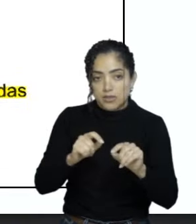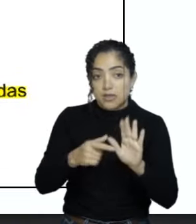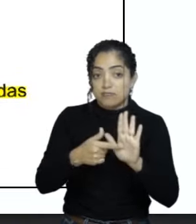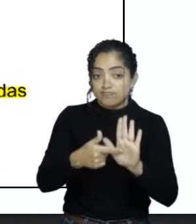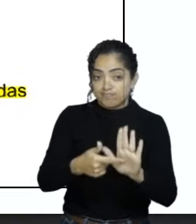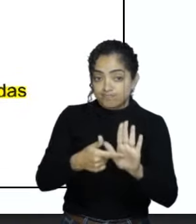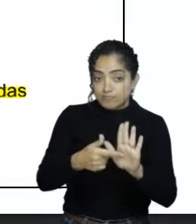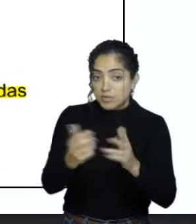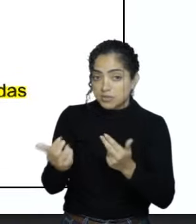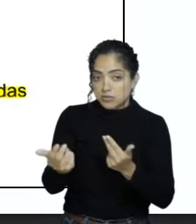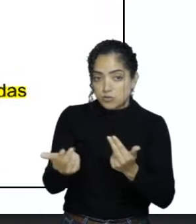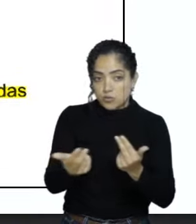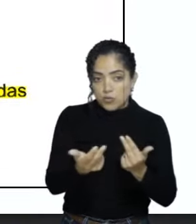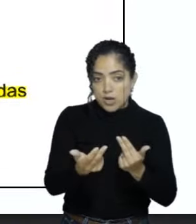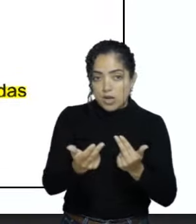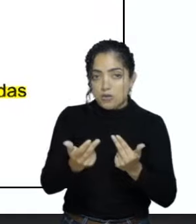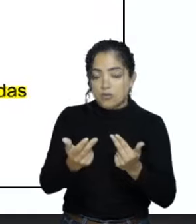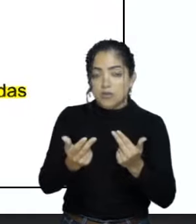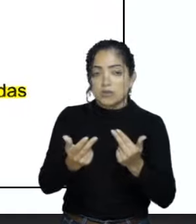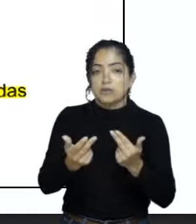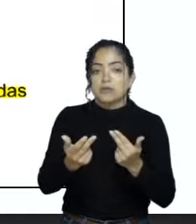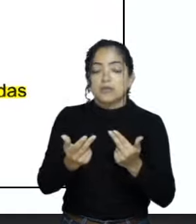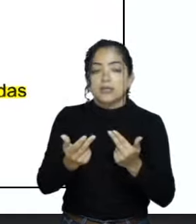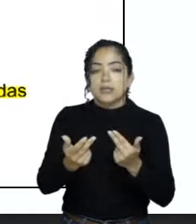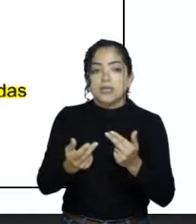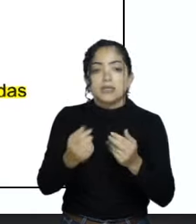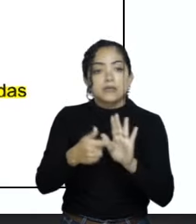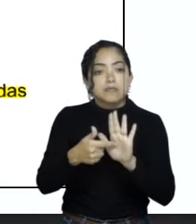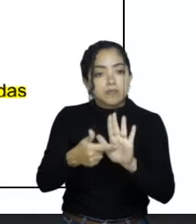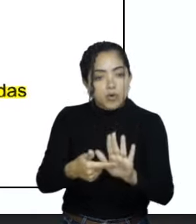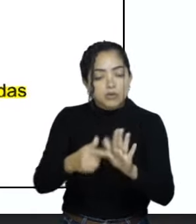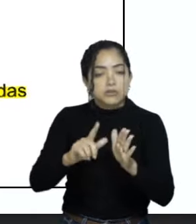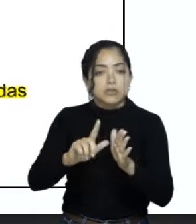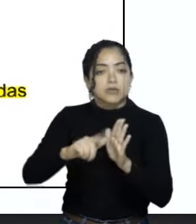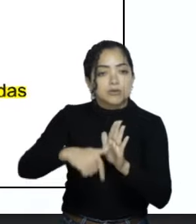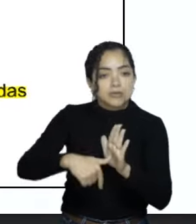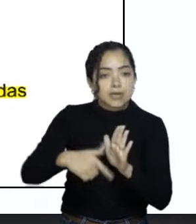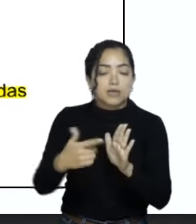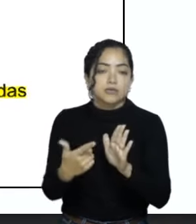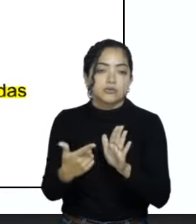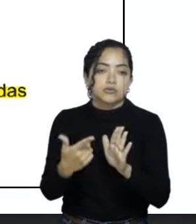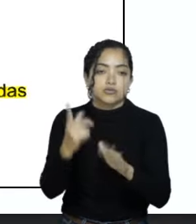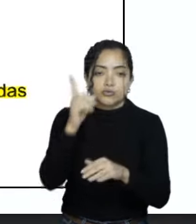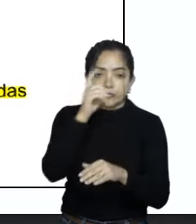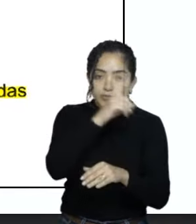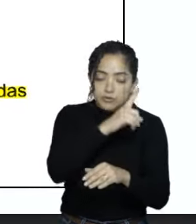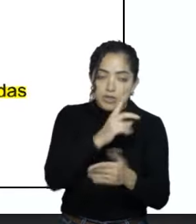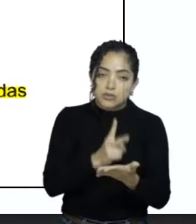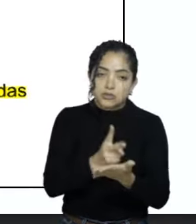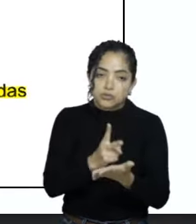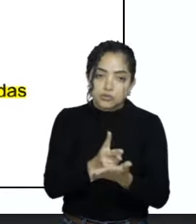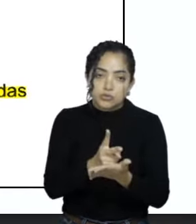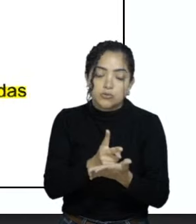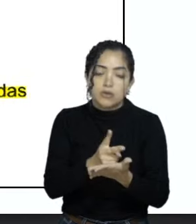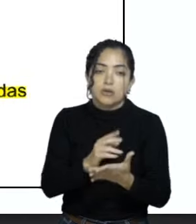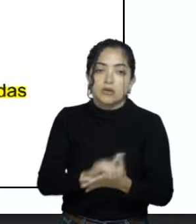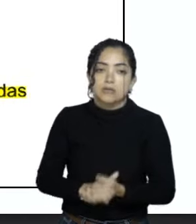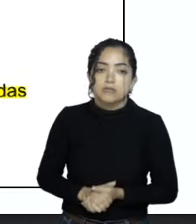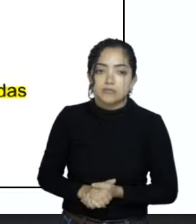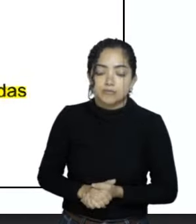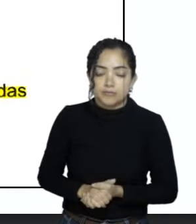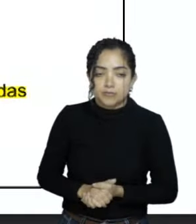similares no conteúdo né citando a questão dos atrasos estamos com dificuldades em manter esse serviços já nos próximos dias se